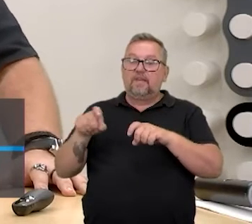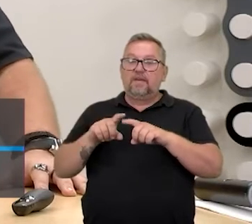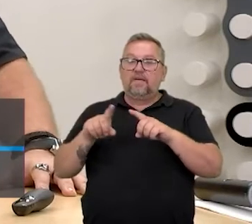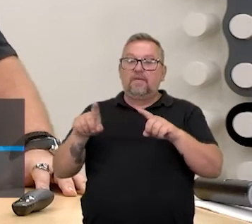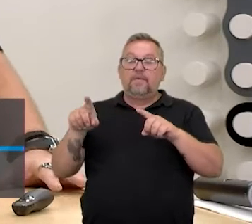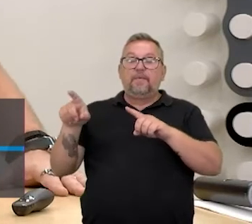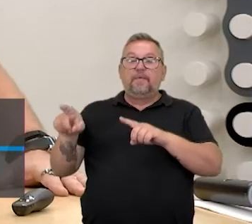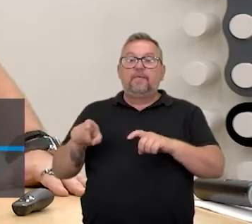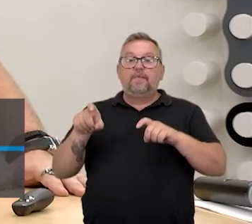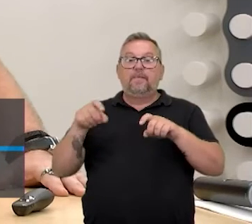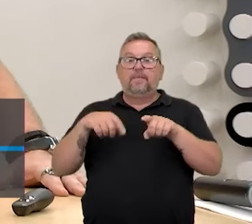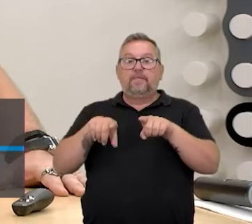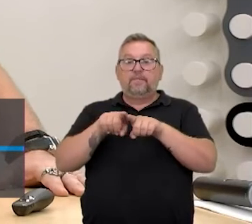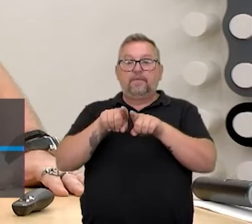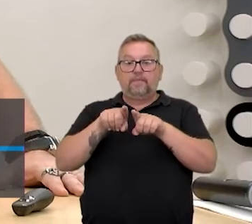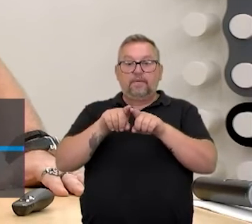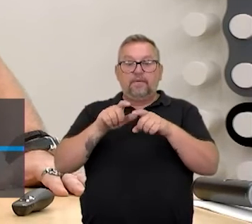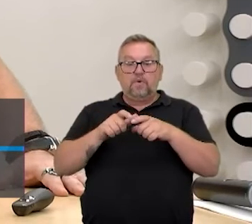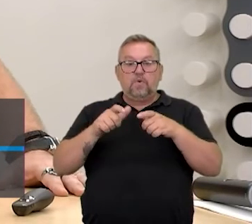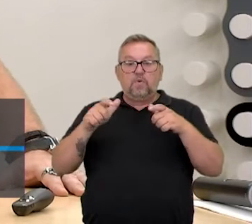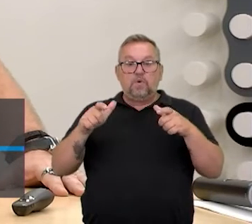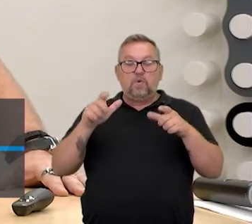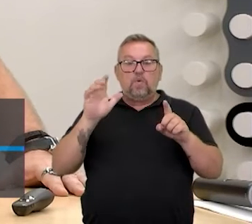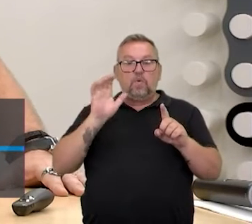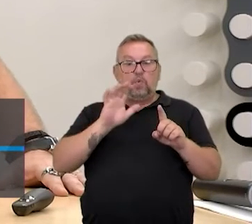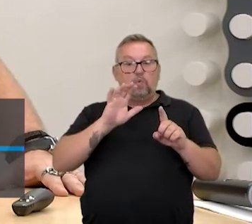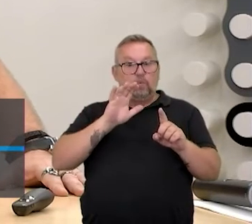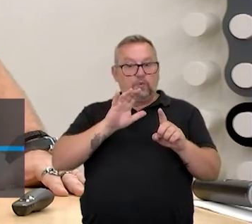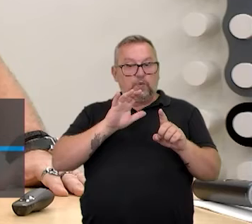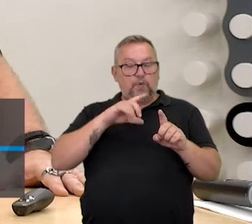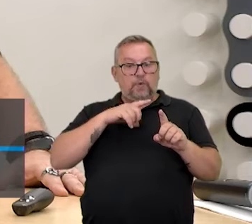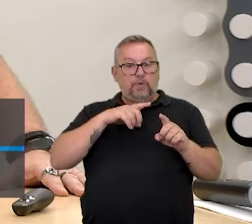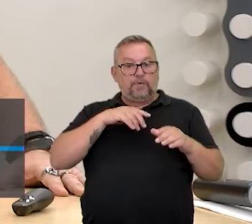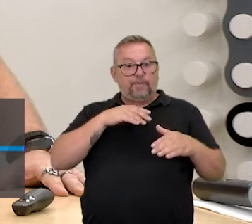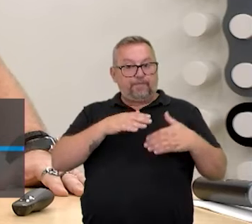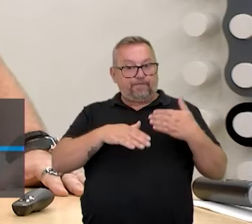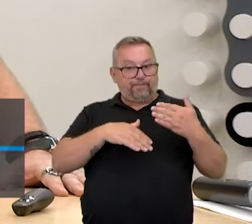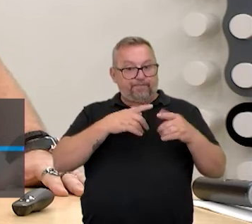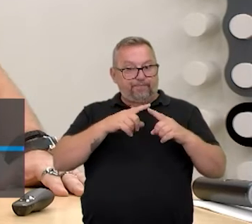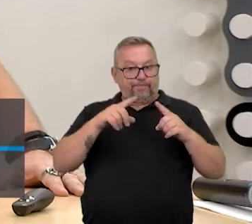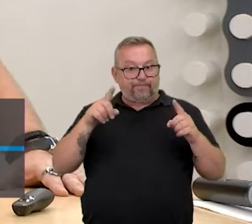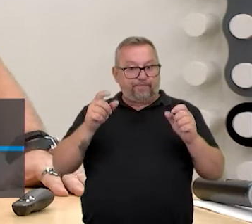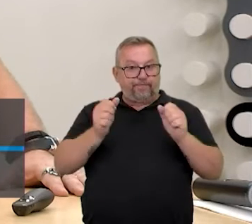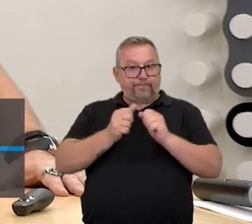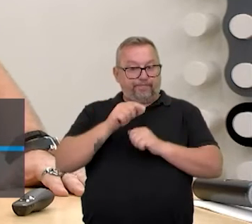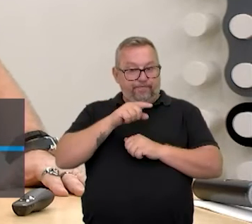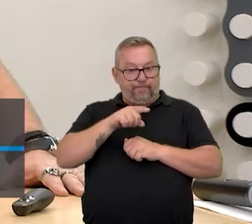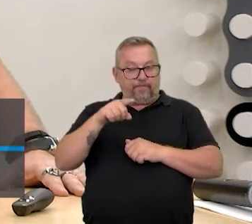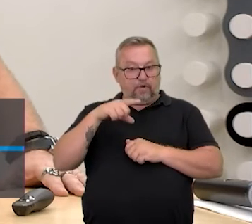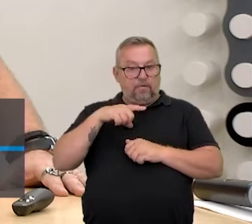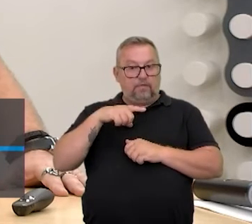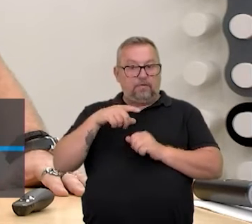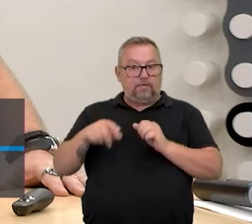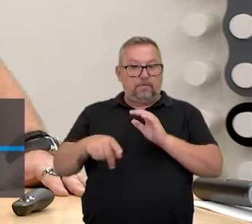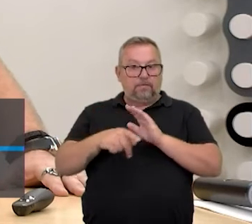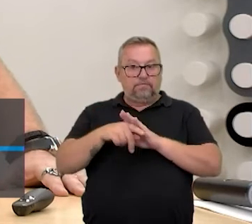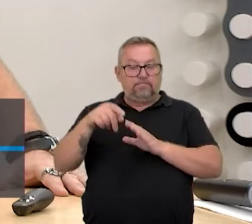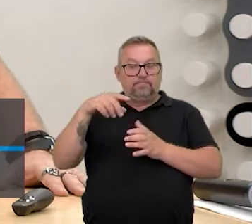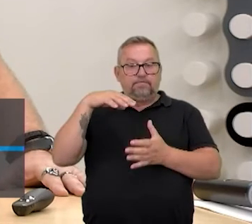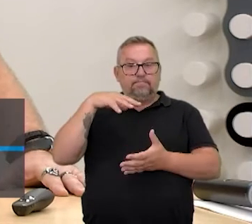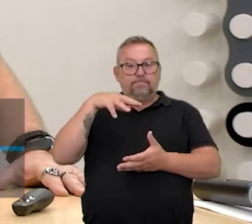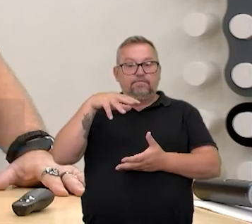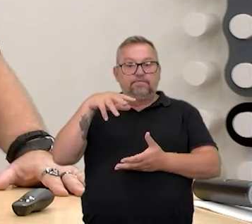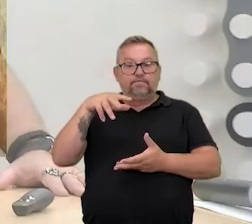pareça, a agricultura também tem uma grande interferência aí nesse processo do antropoceno no território do nosso